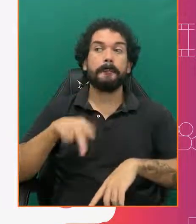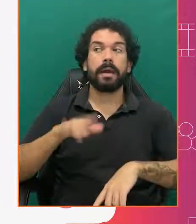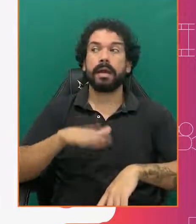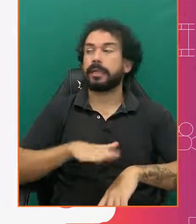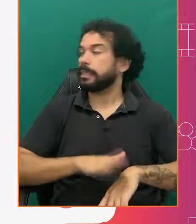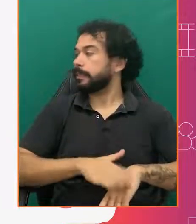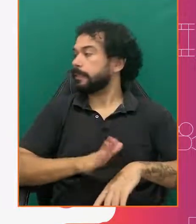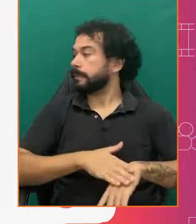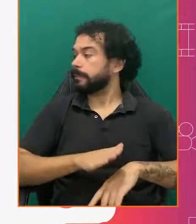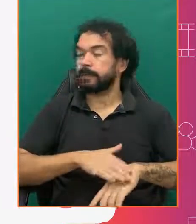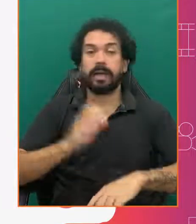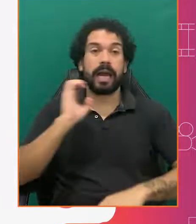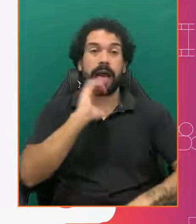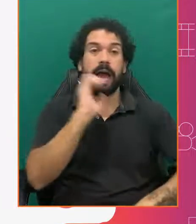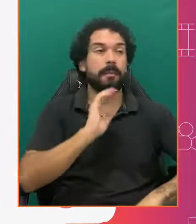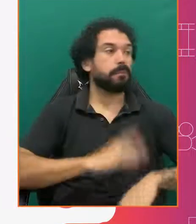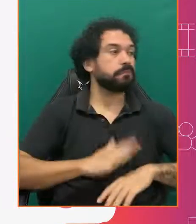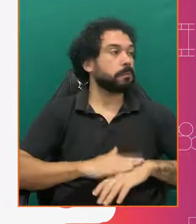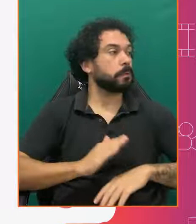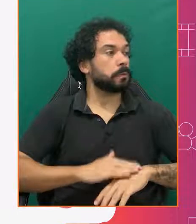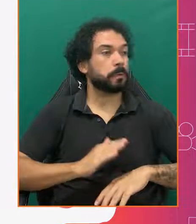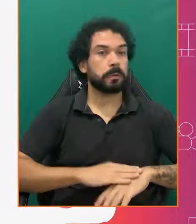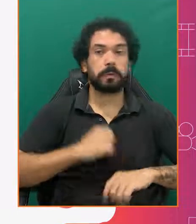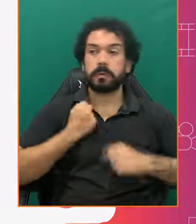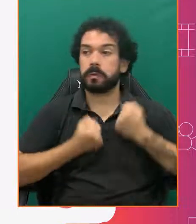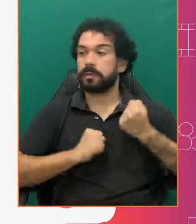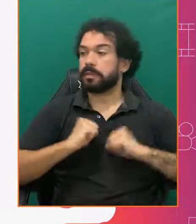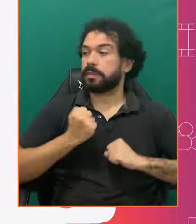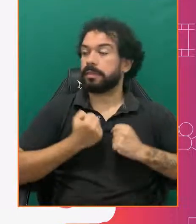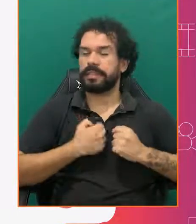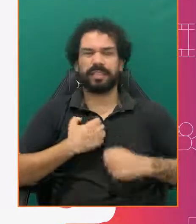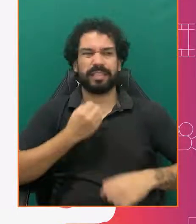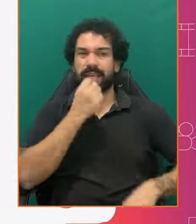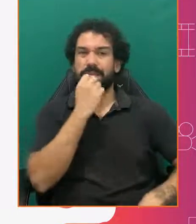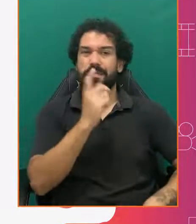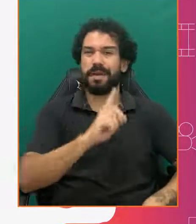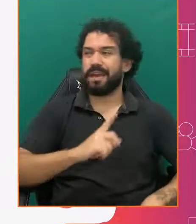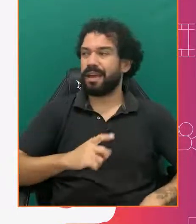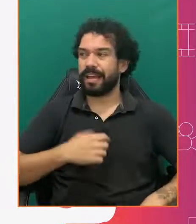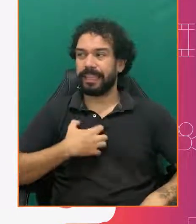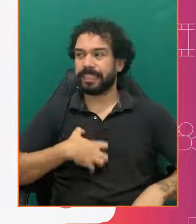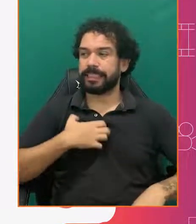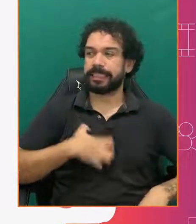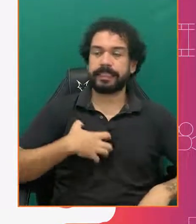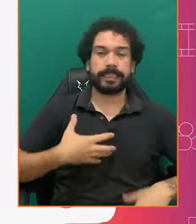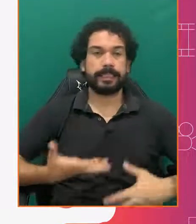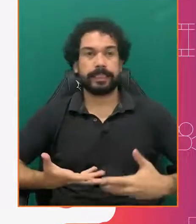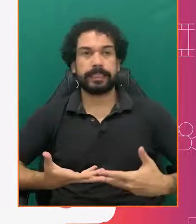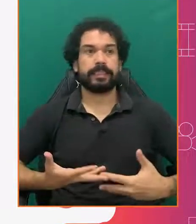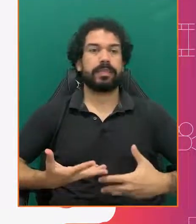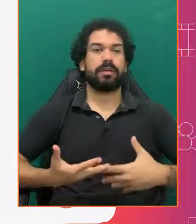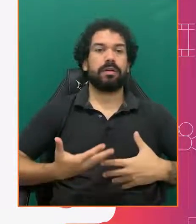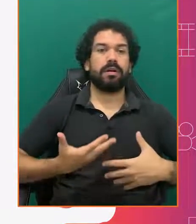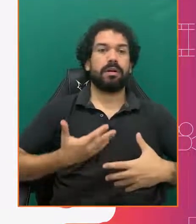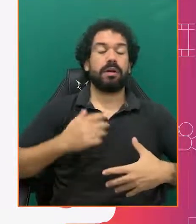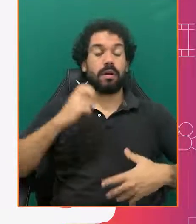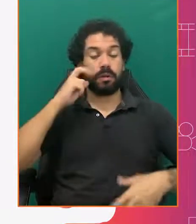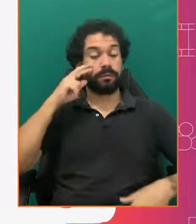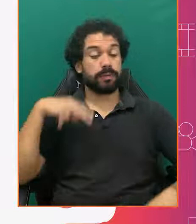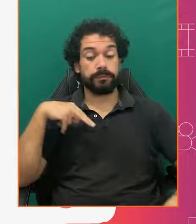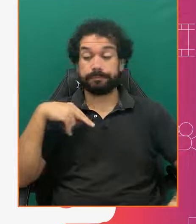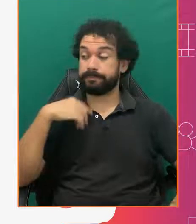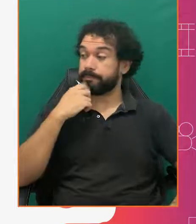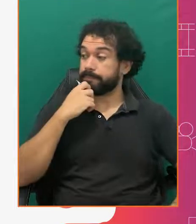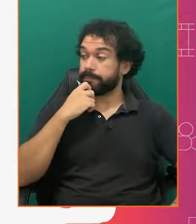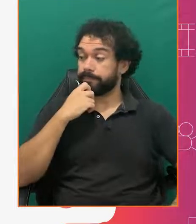forma acelerada para mostrar que ele está ansioso, desconfortável com a situação, ou olhar